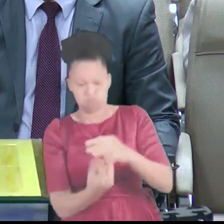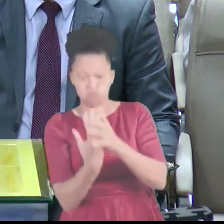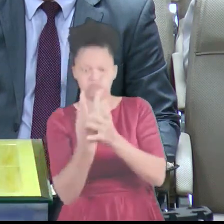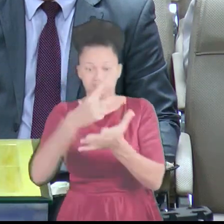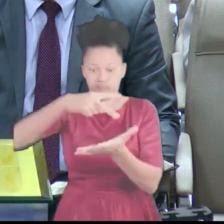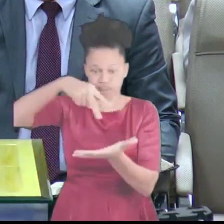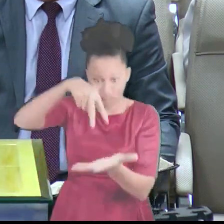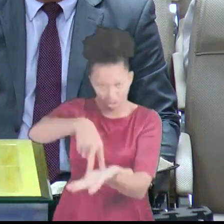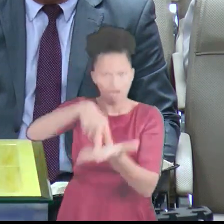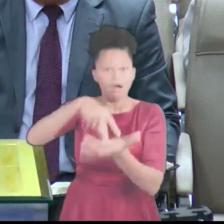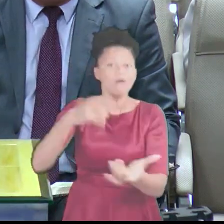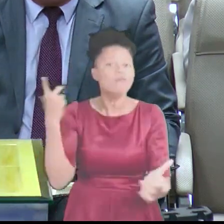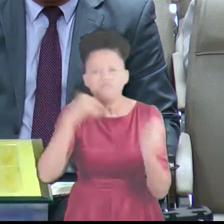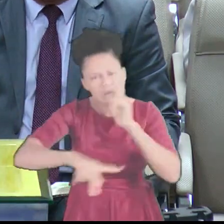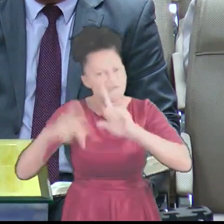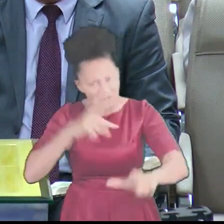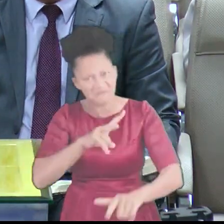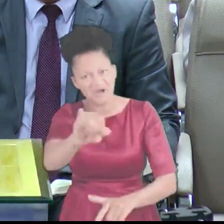vez.